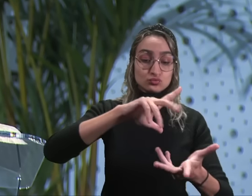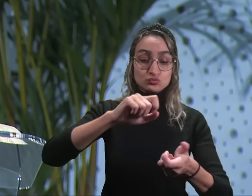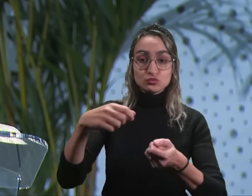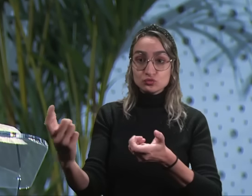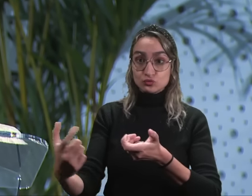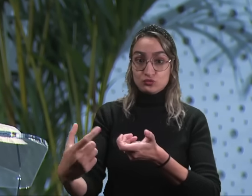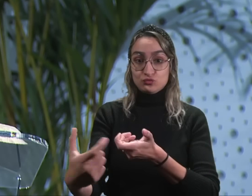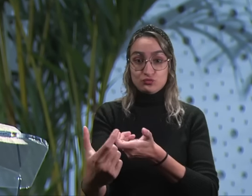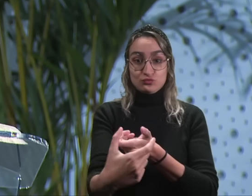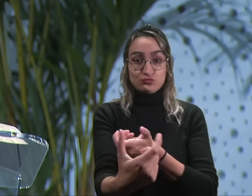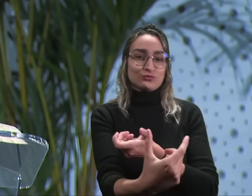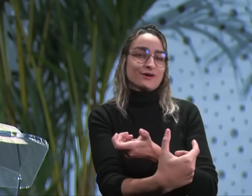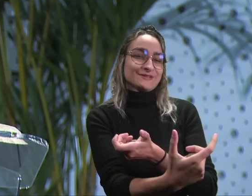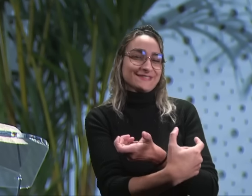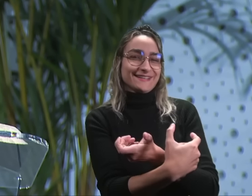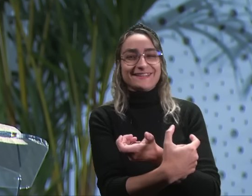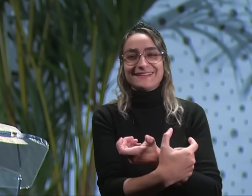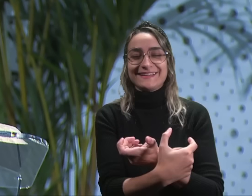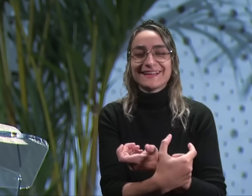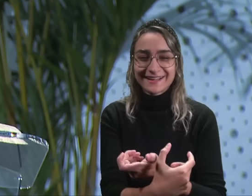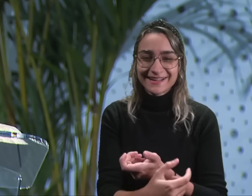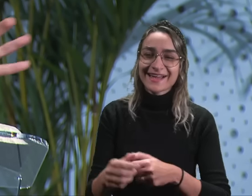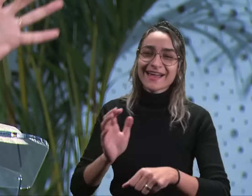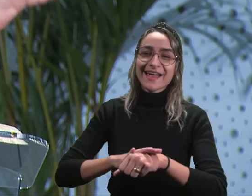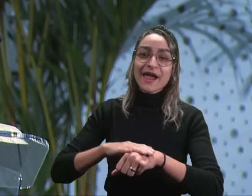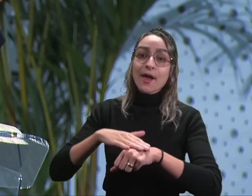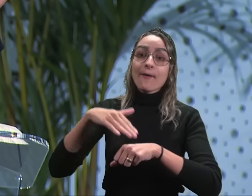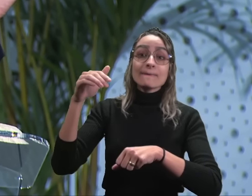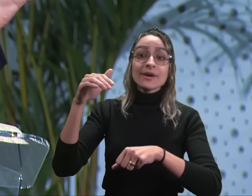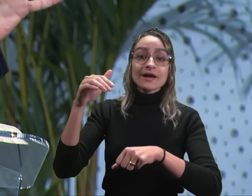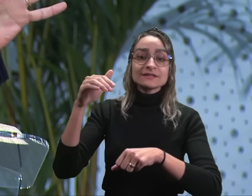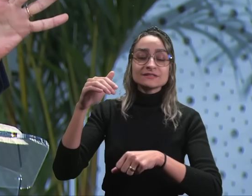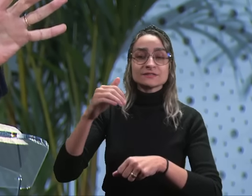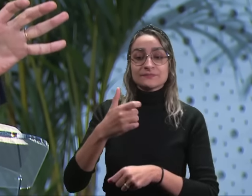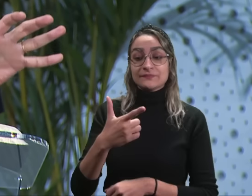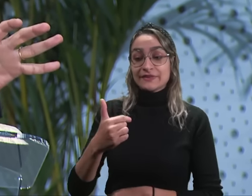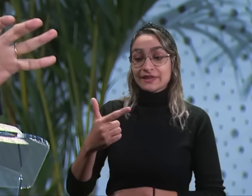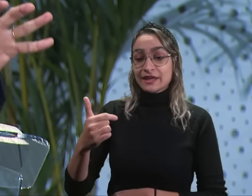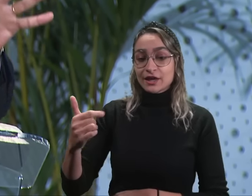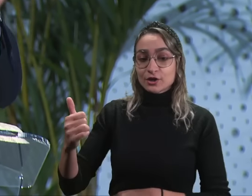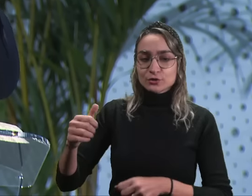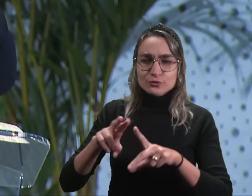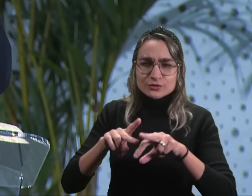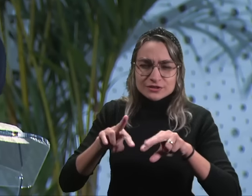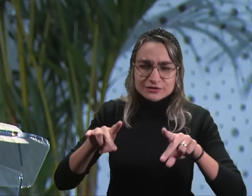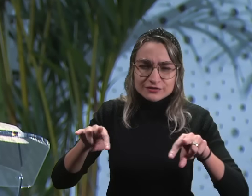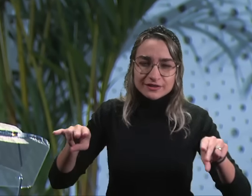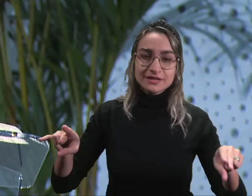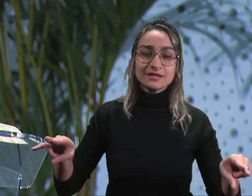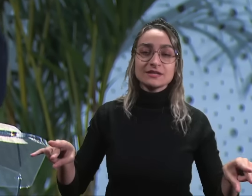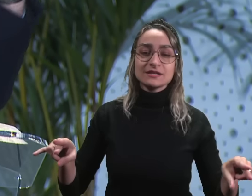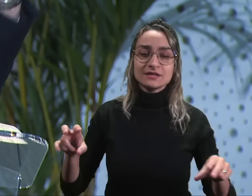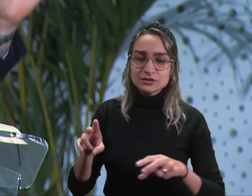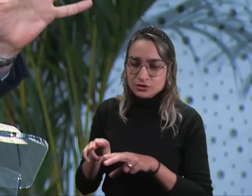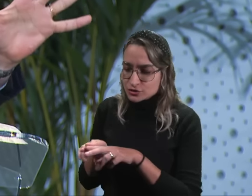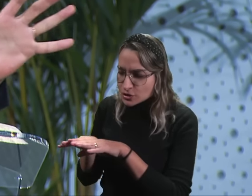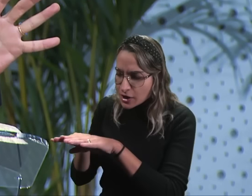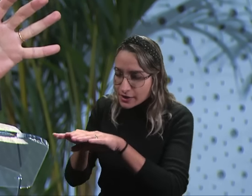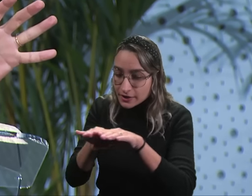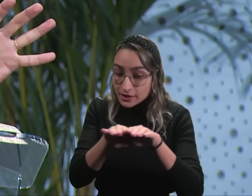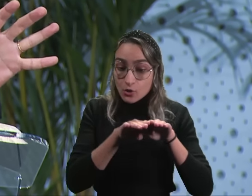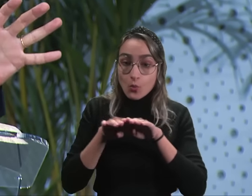diferentes partes da terra de forma Quase simultânea isso não é uma opinião minha o que a